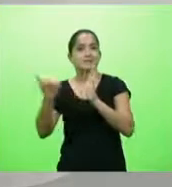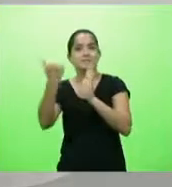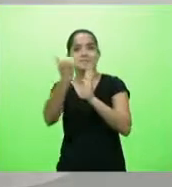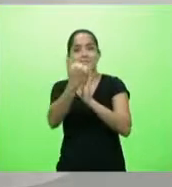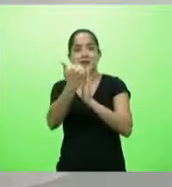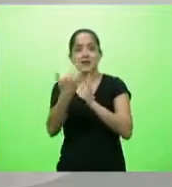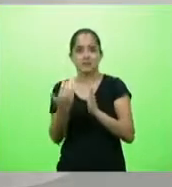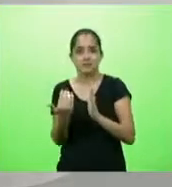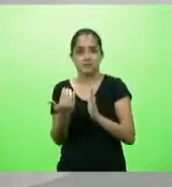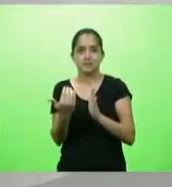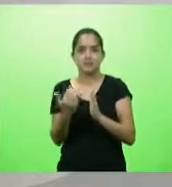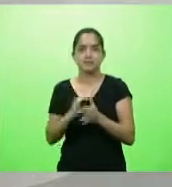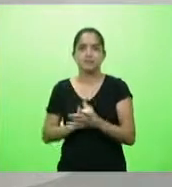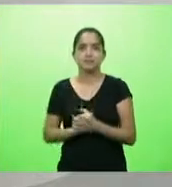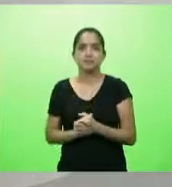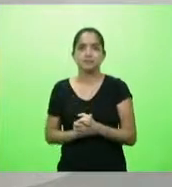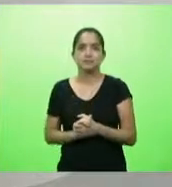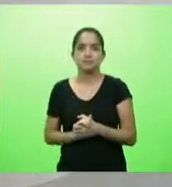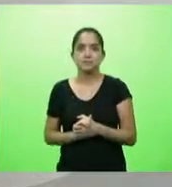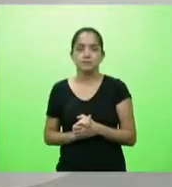hoje naquela comunidade.